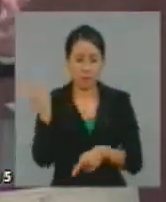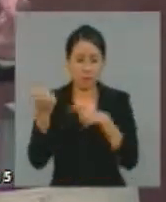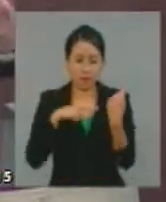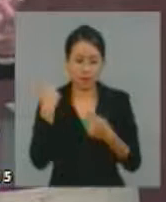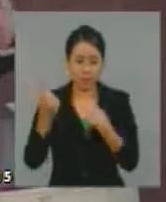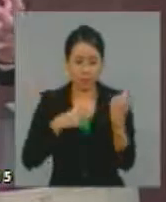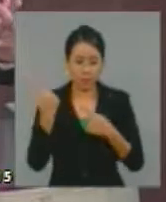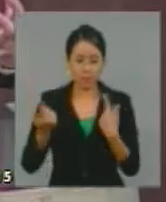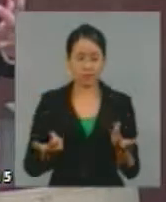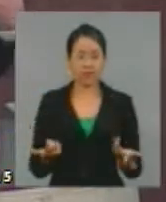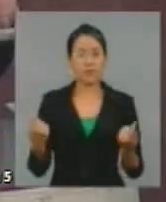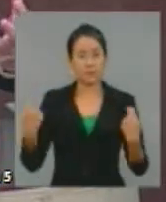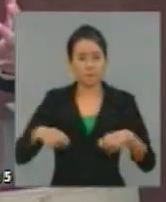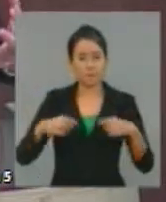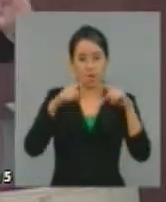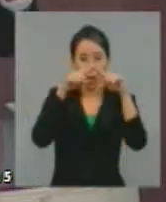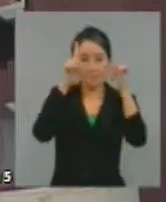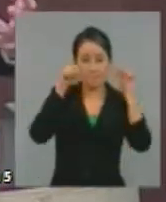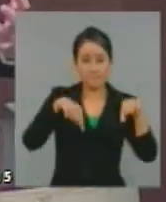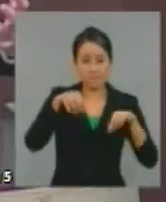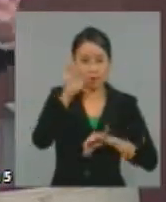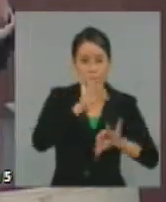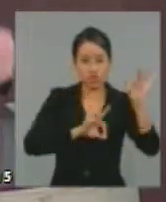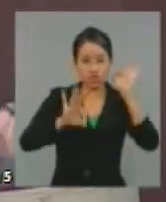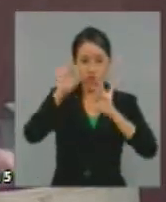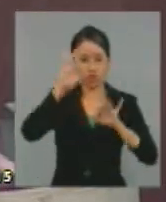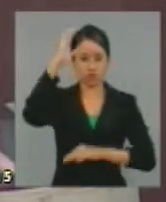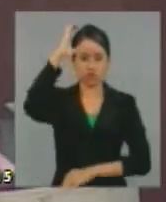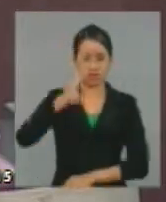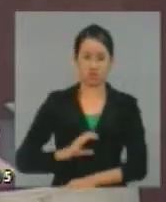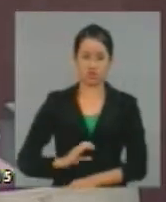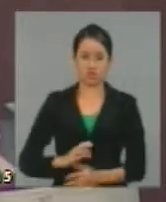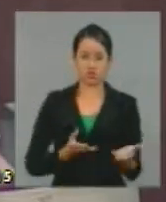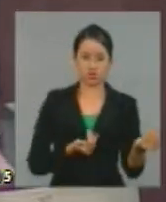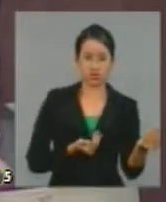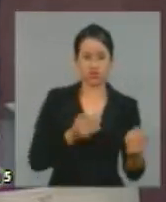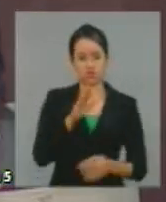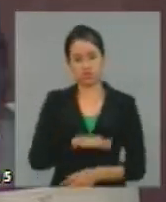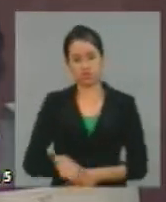projeto de cidadania ativa, viva, para a sua adolescência e juventude. Muito obrigado.